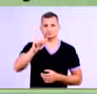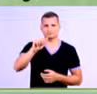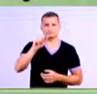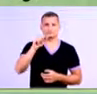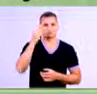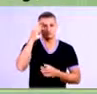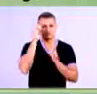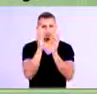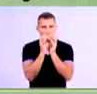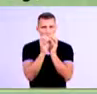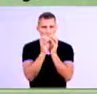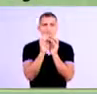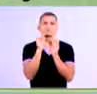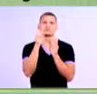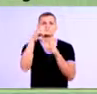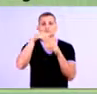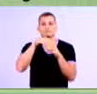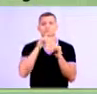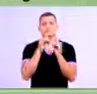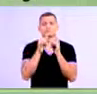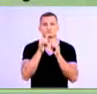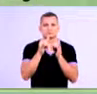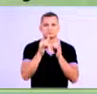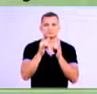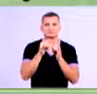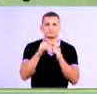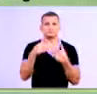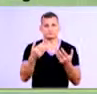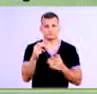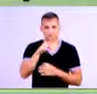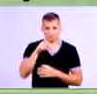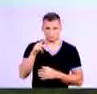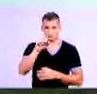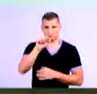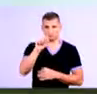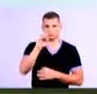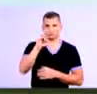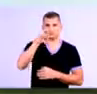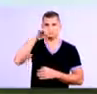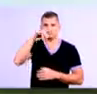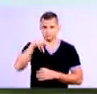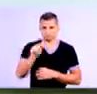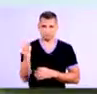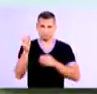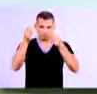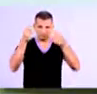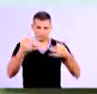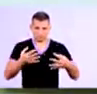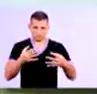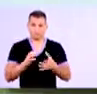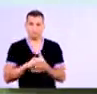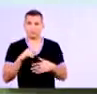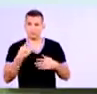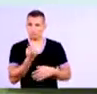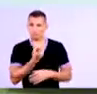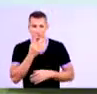informações. Então, como a professora Sabrina estava falando, a gente quando observa um objeto, esse objeto ele é